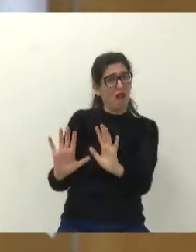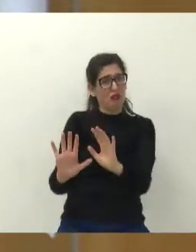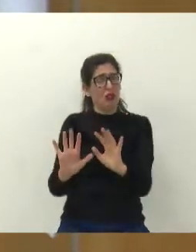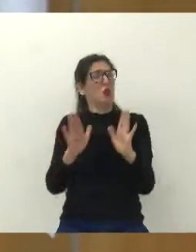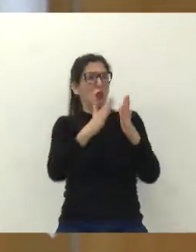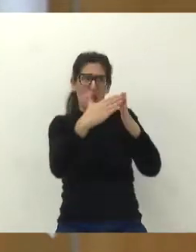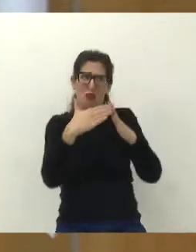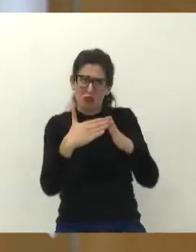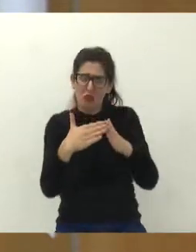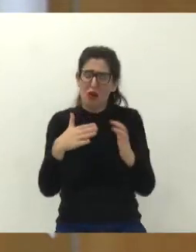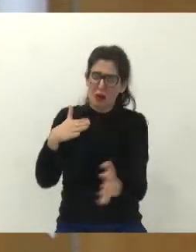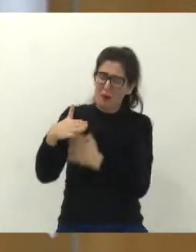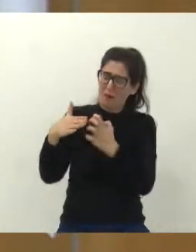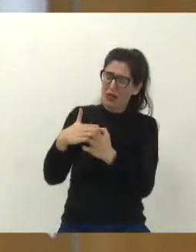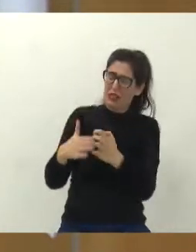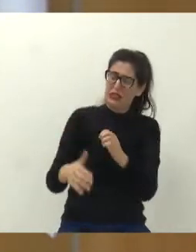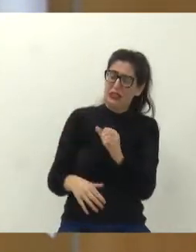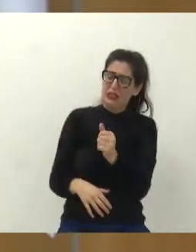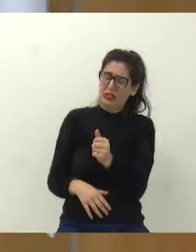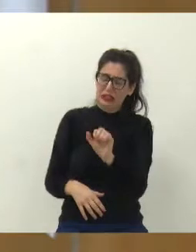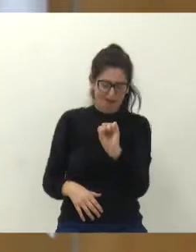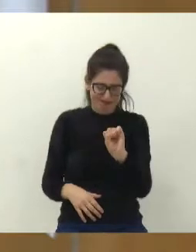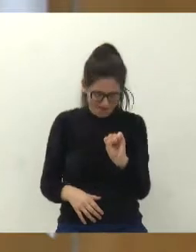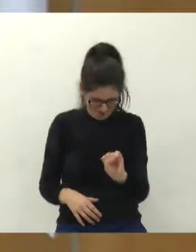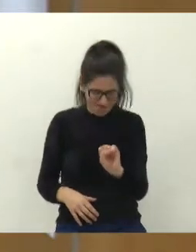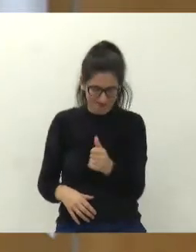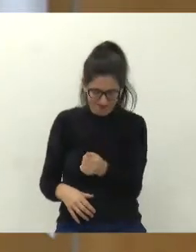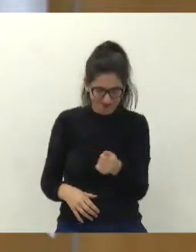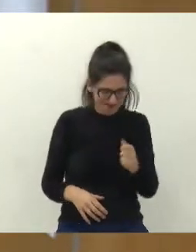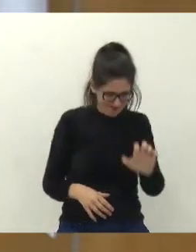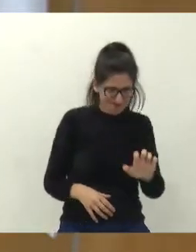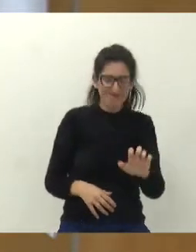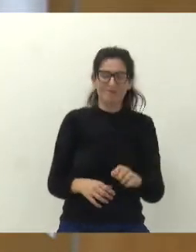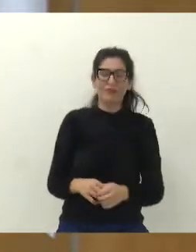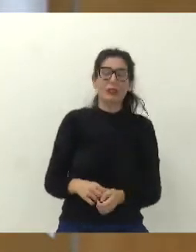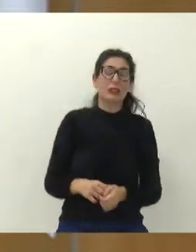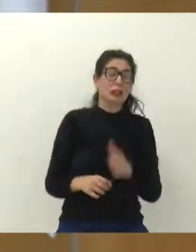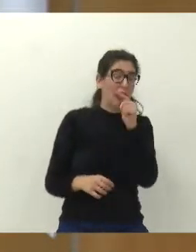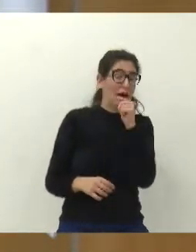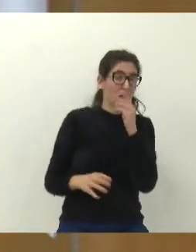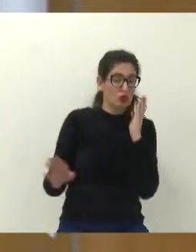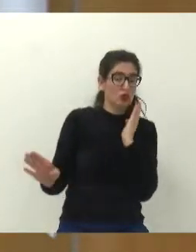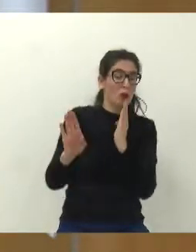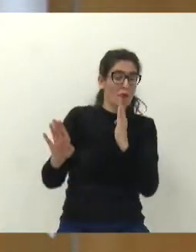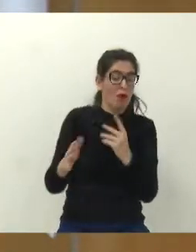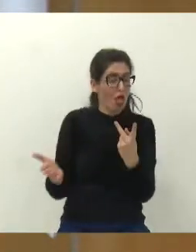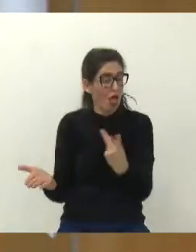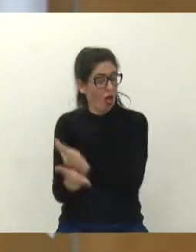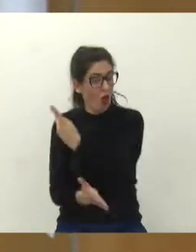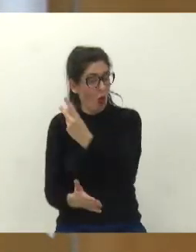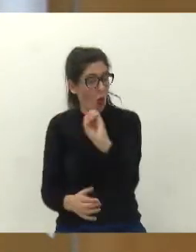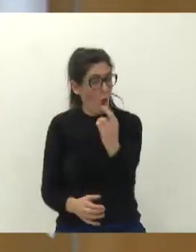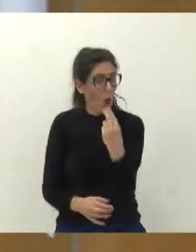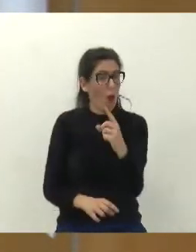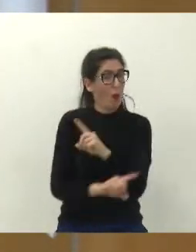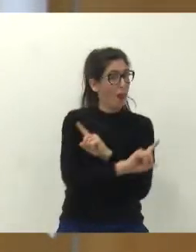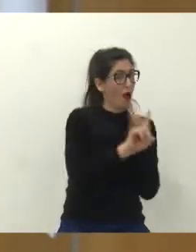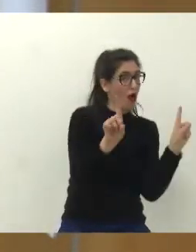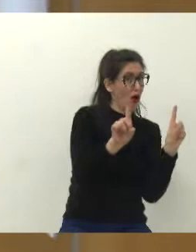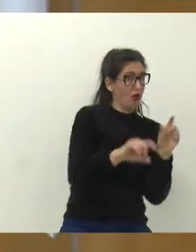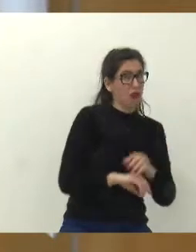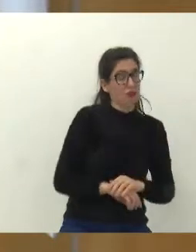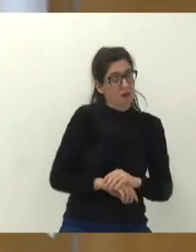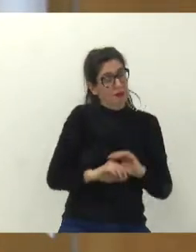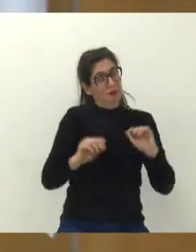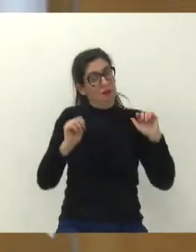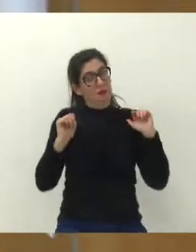mancada, porque seria assim imprudente, né? E para nós ruim, porque é dinheiro que vai ser jogado fora. Porque eu sei que a obra já está parada,